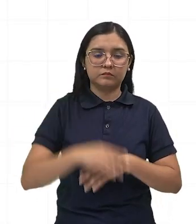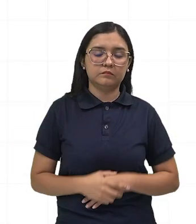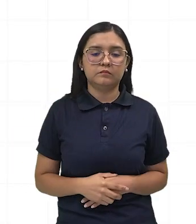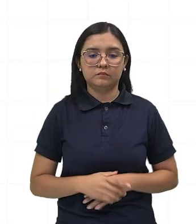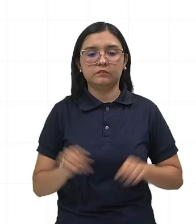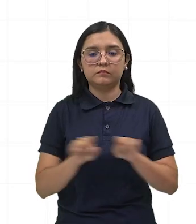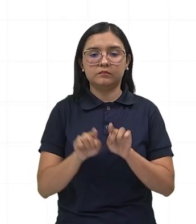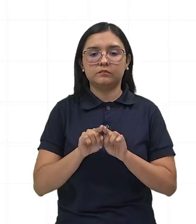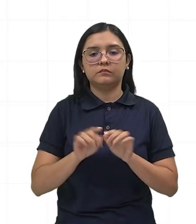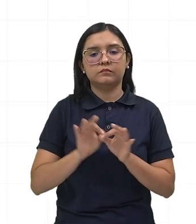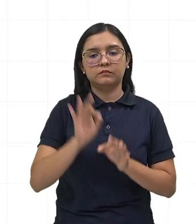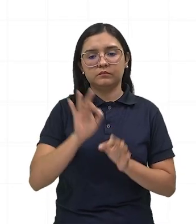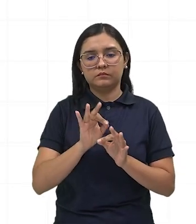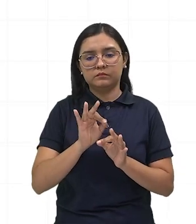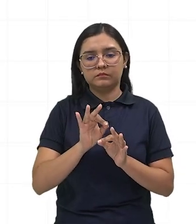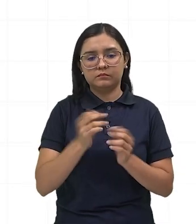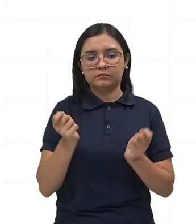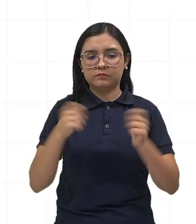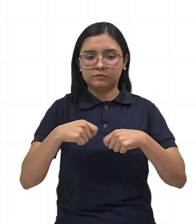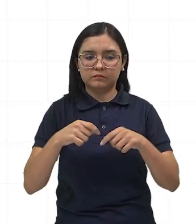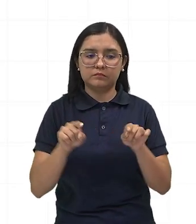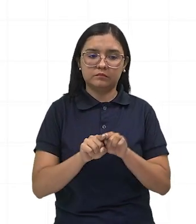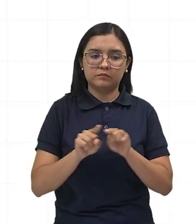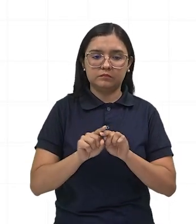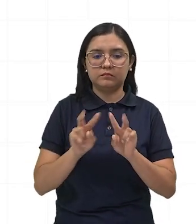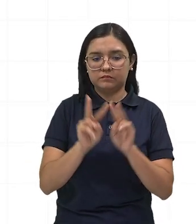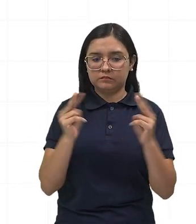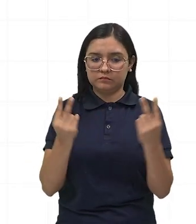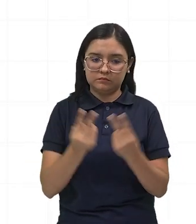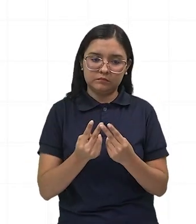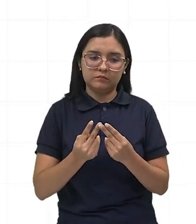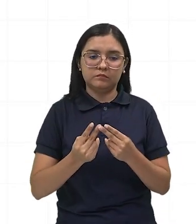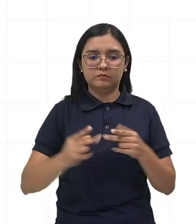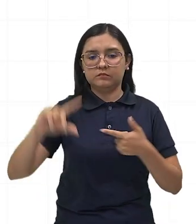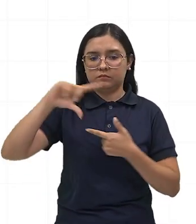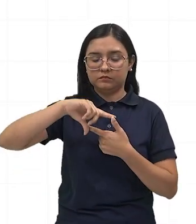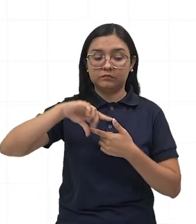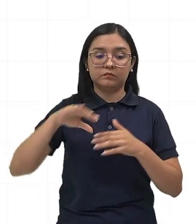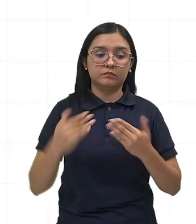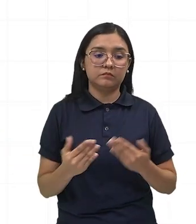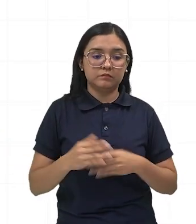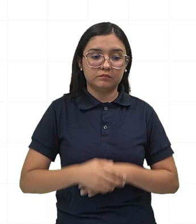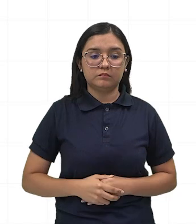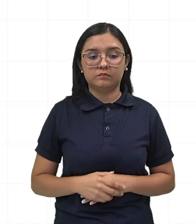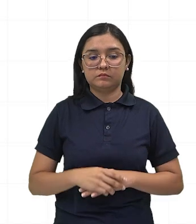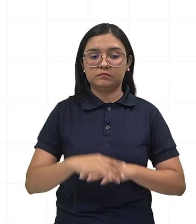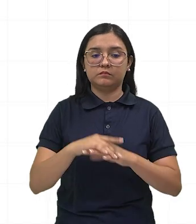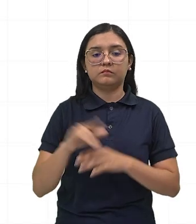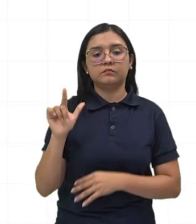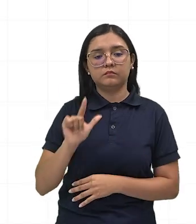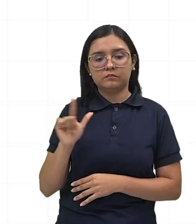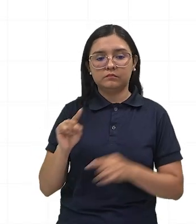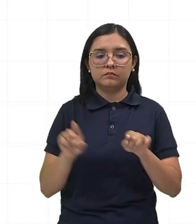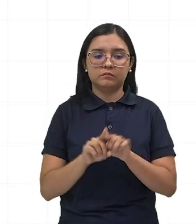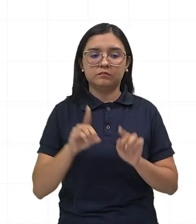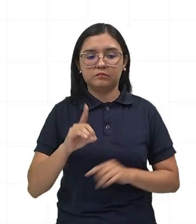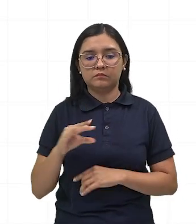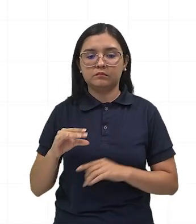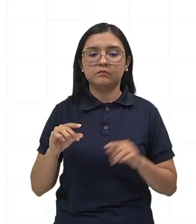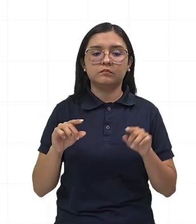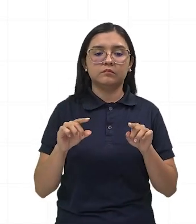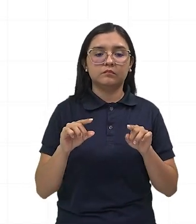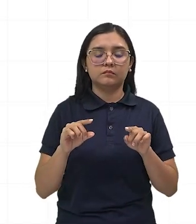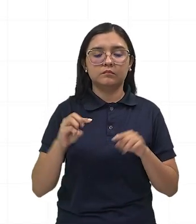medidas de capacidade, volume do bloco retangular. Detalhamento, litro e decímetro